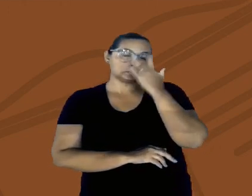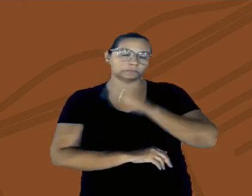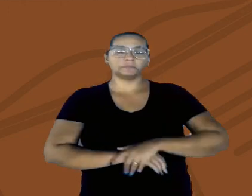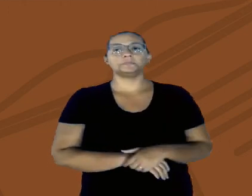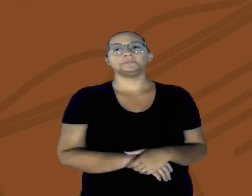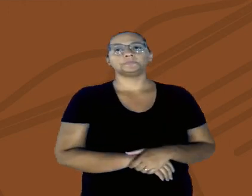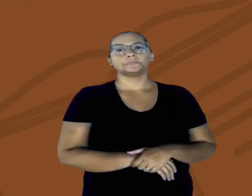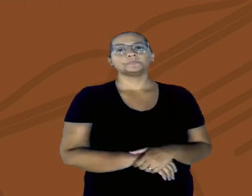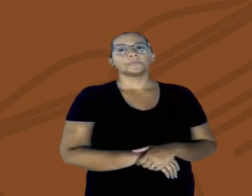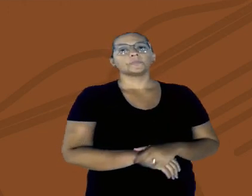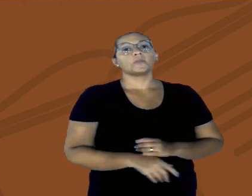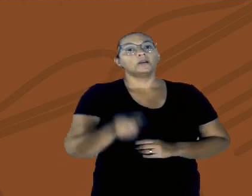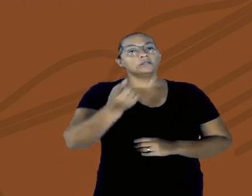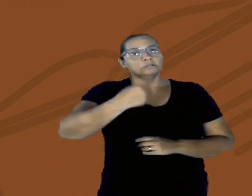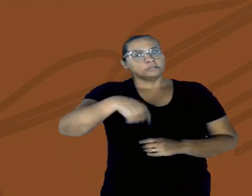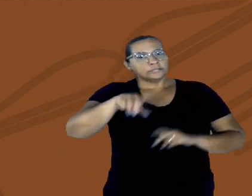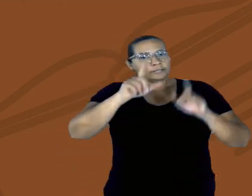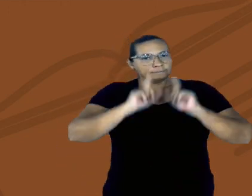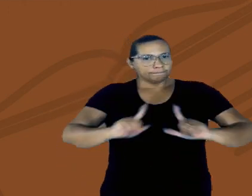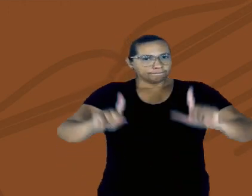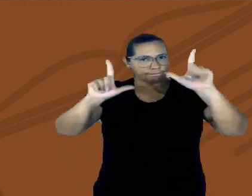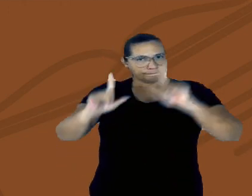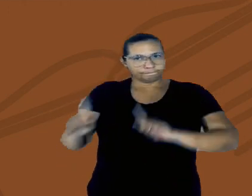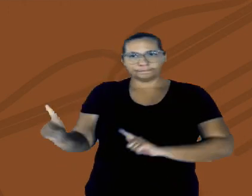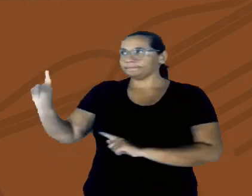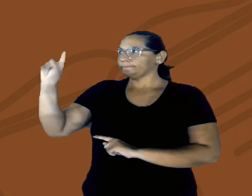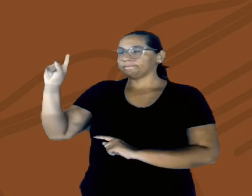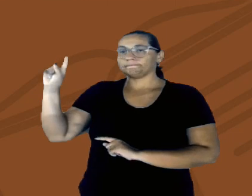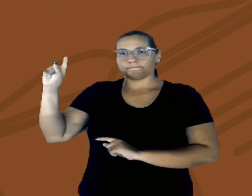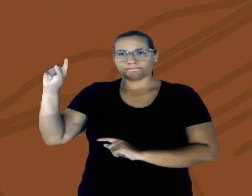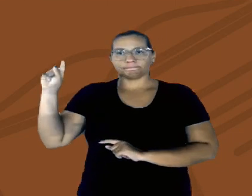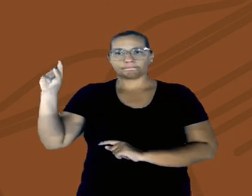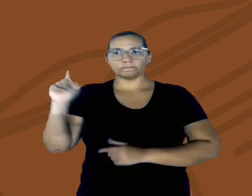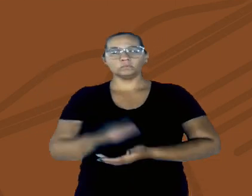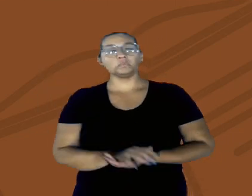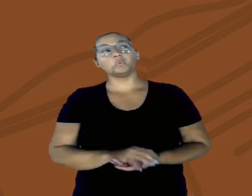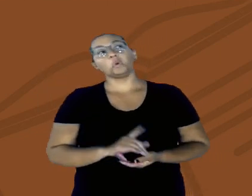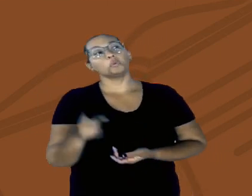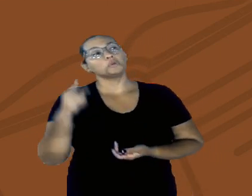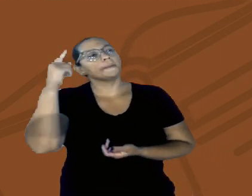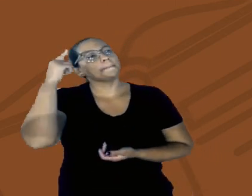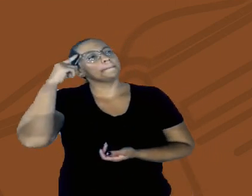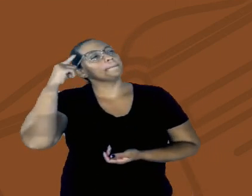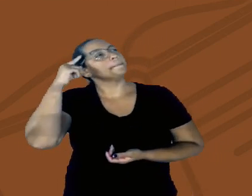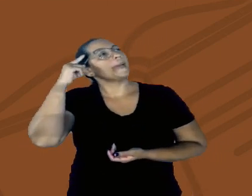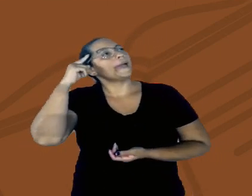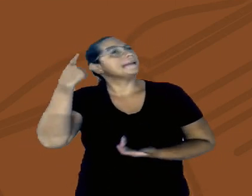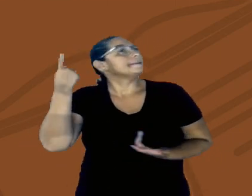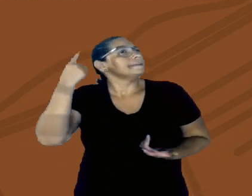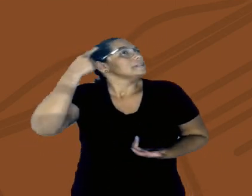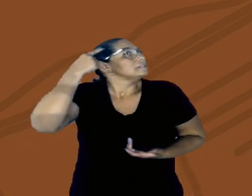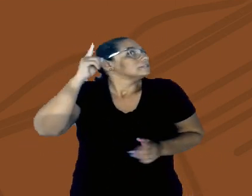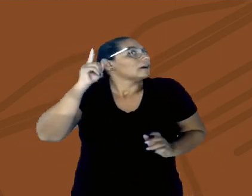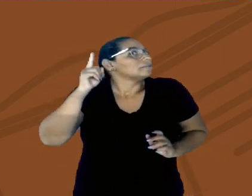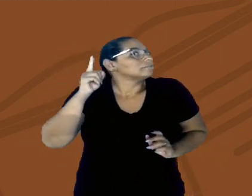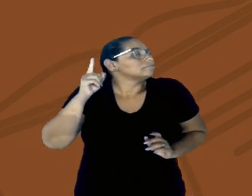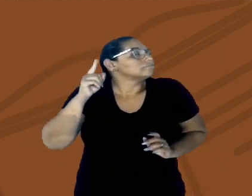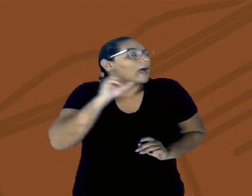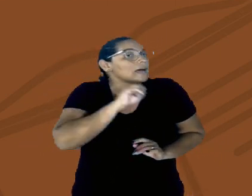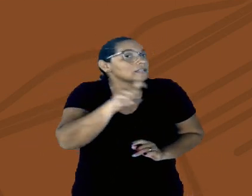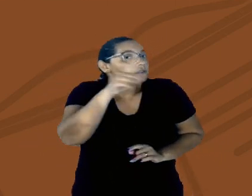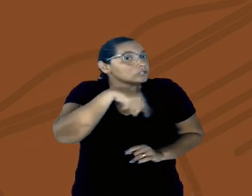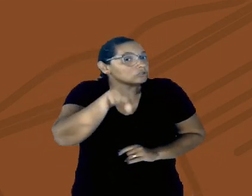Provavelmente não é a primeira coisa que lhe vem à cabeça. Mas se não for cuidadoso,